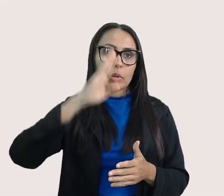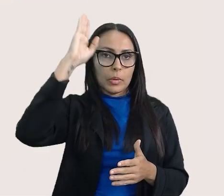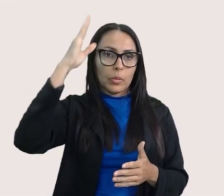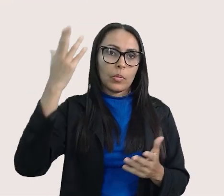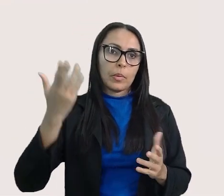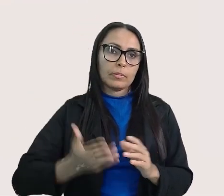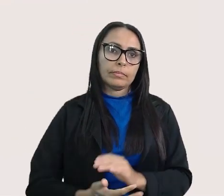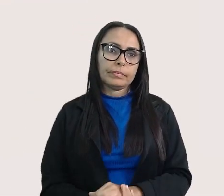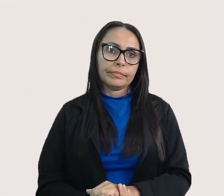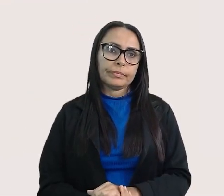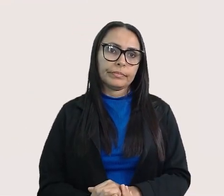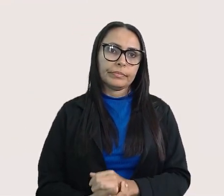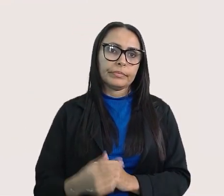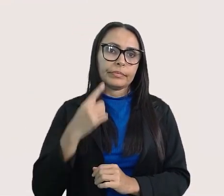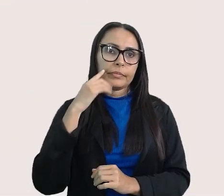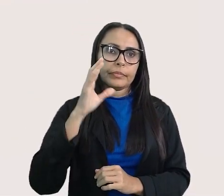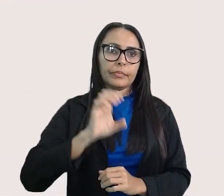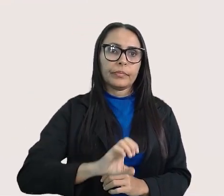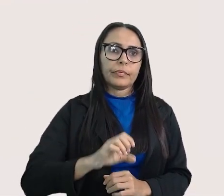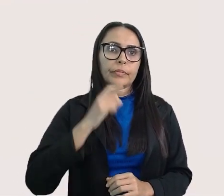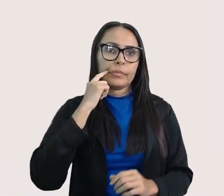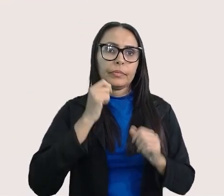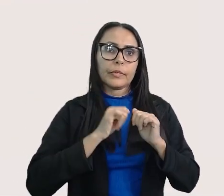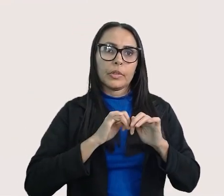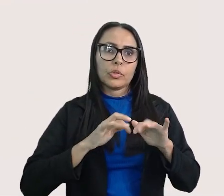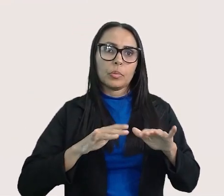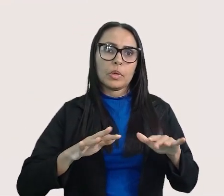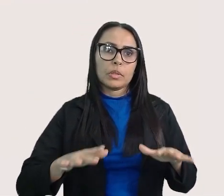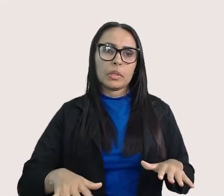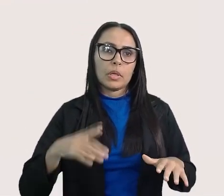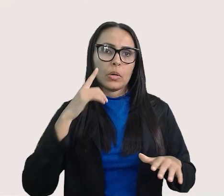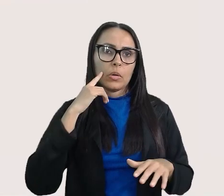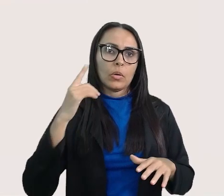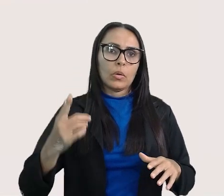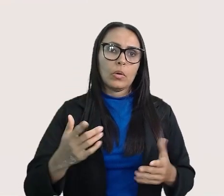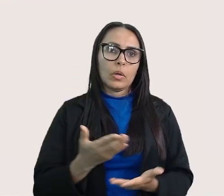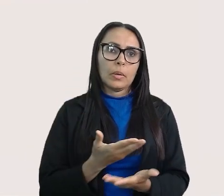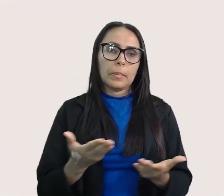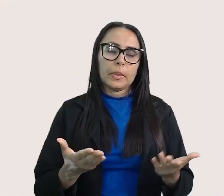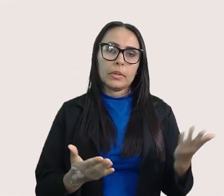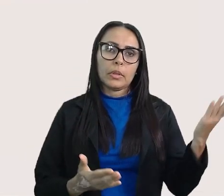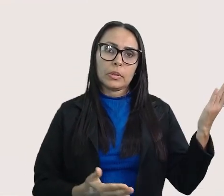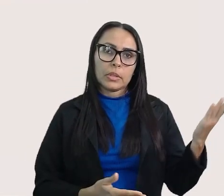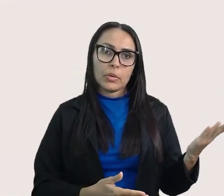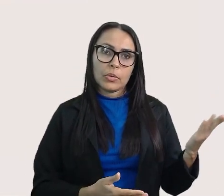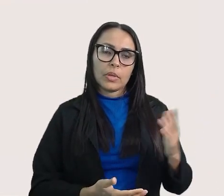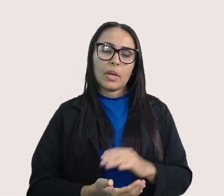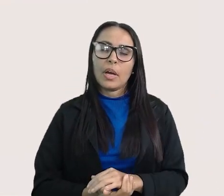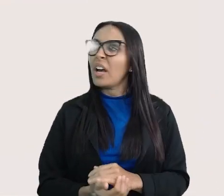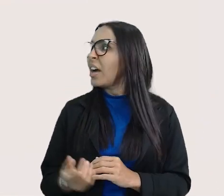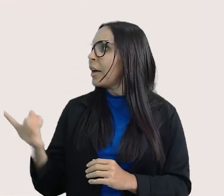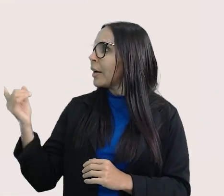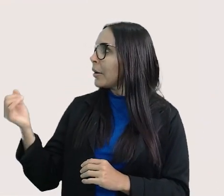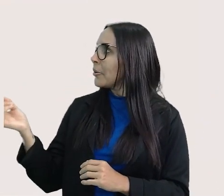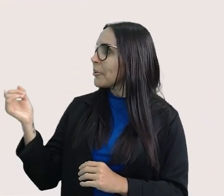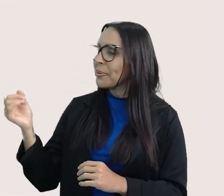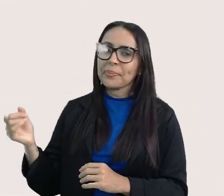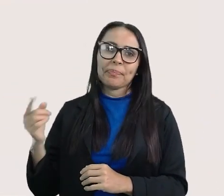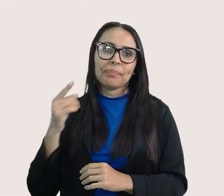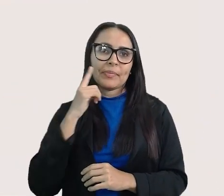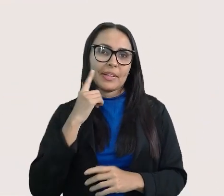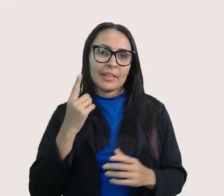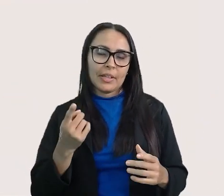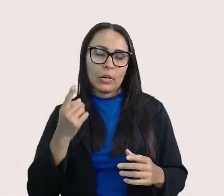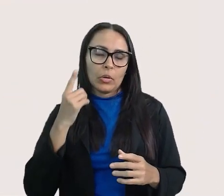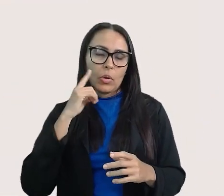o Senado na letra e expansão das Fronteiras extrapeninsulares ou seja expansão das